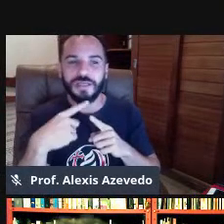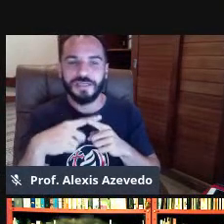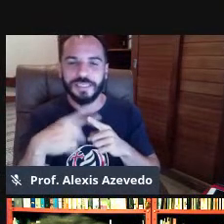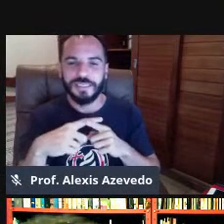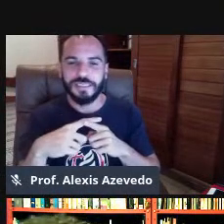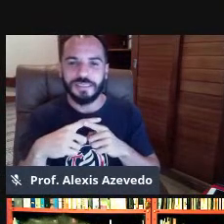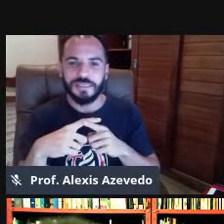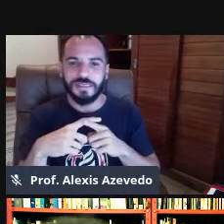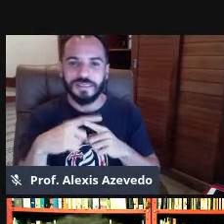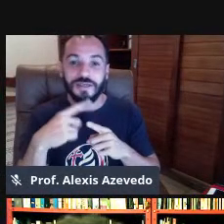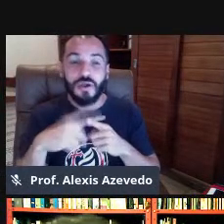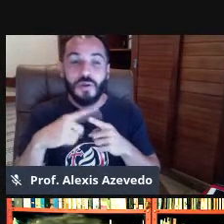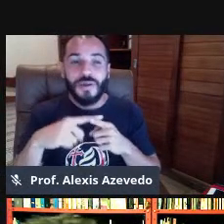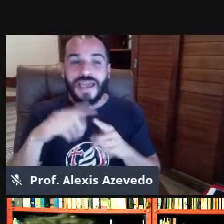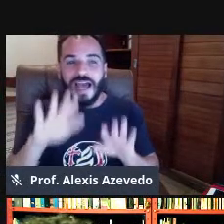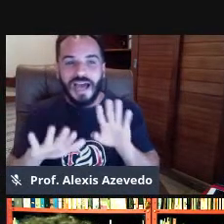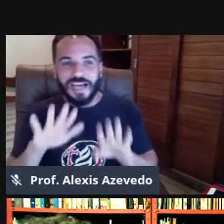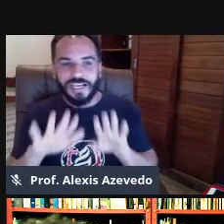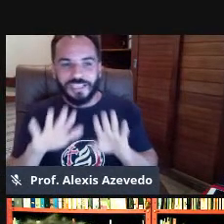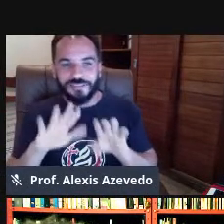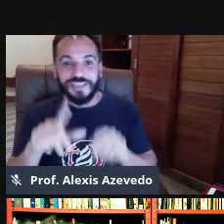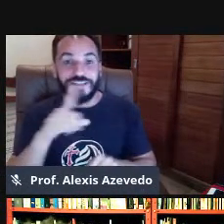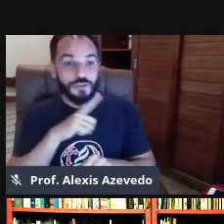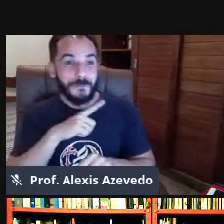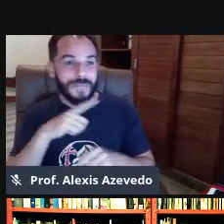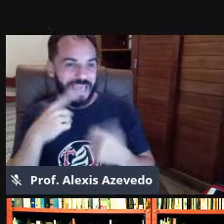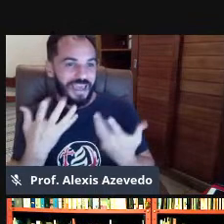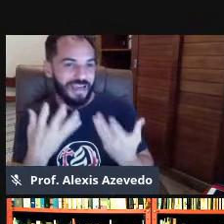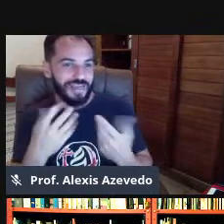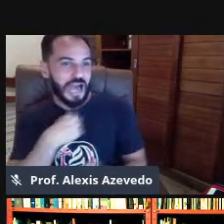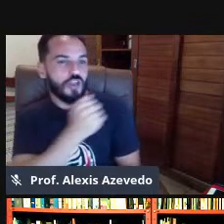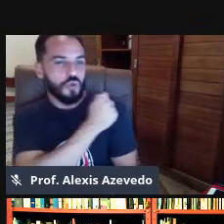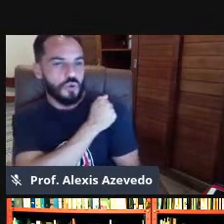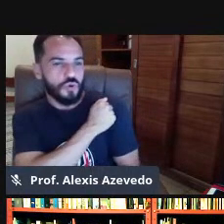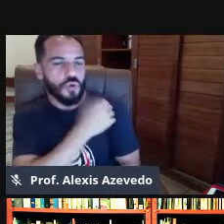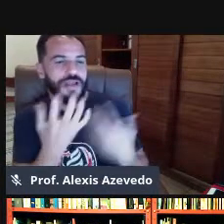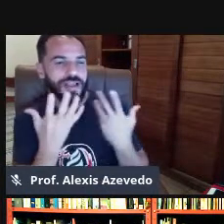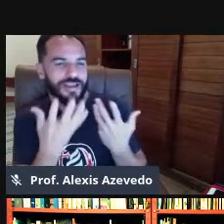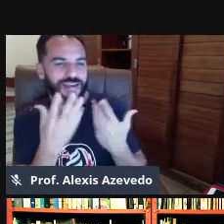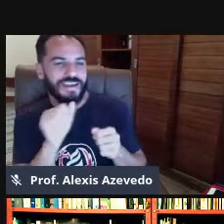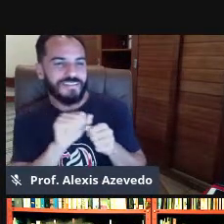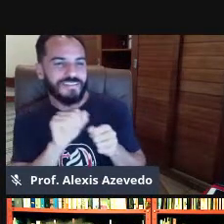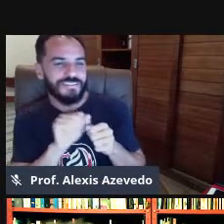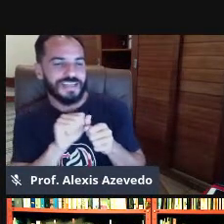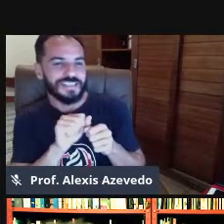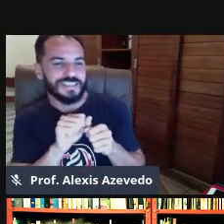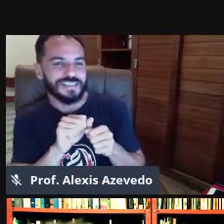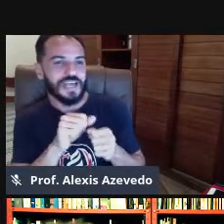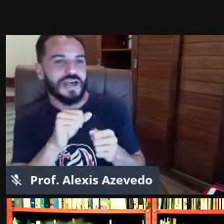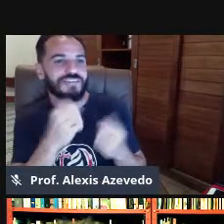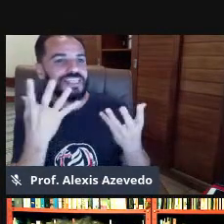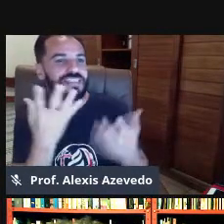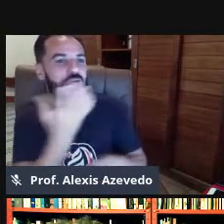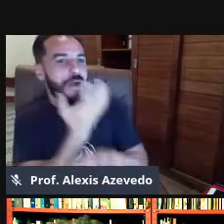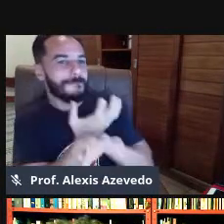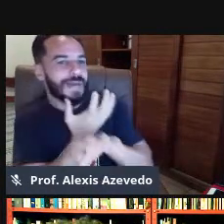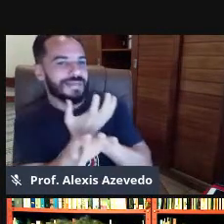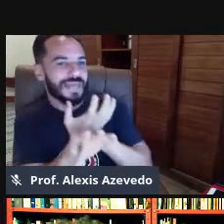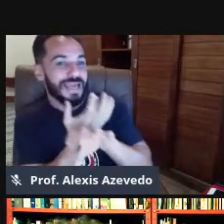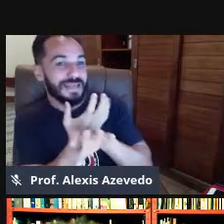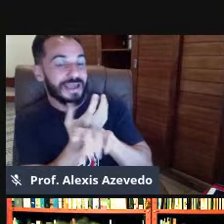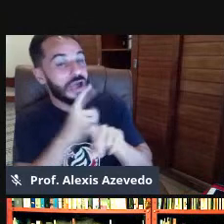às vezes a gente tem vontade de fazer disciplinas, né? A vontade, mas a gente tem que cumprir mais